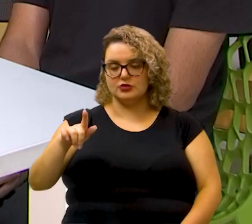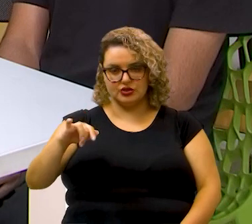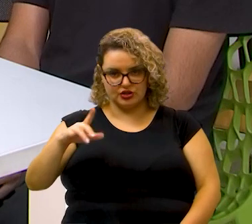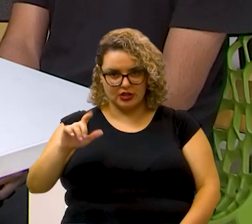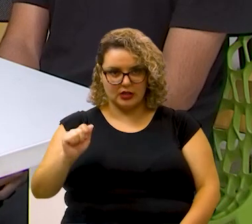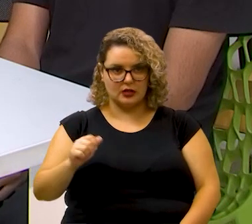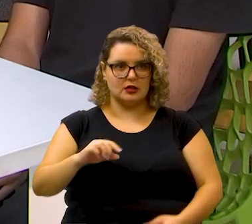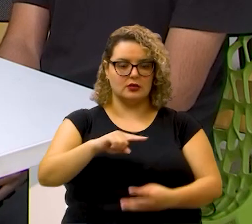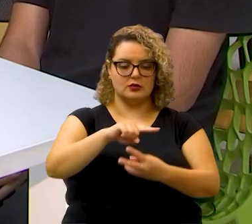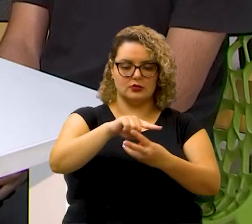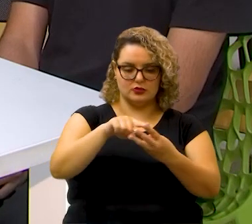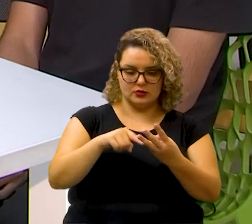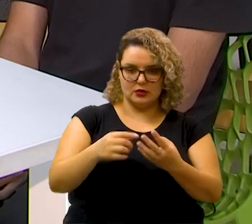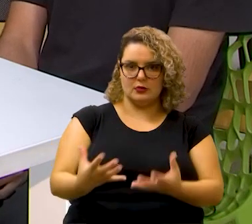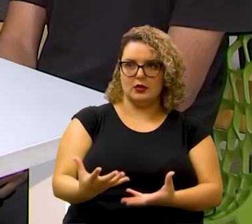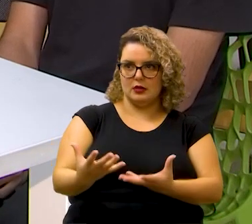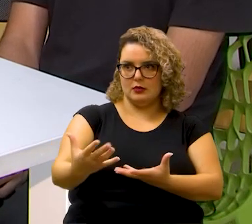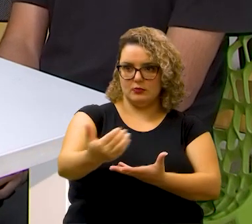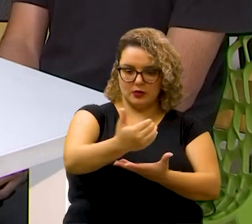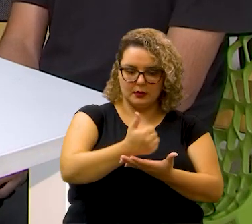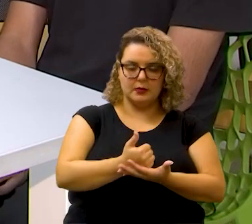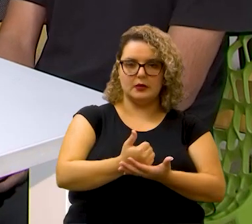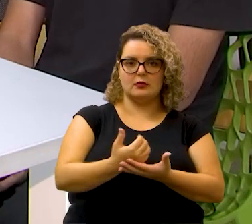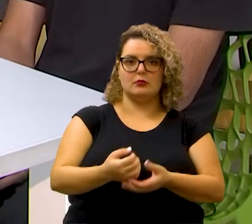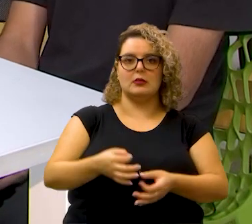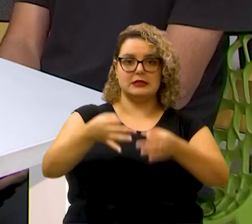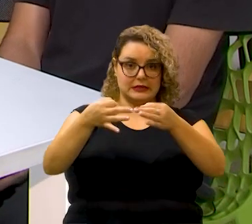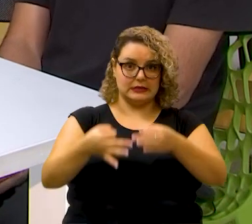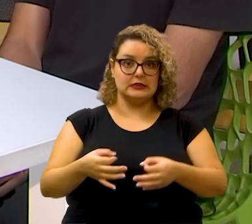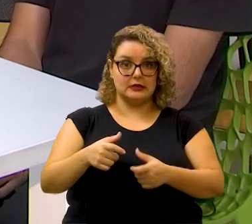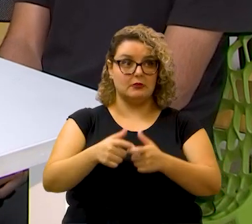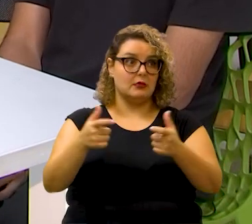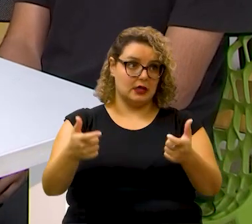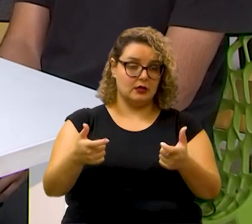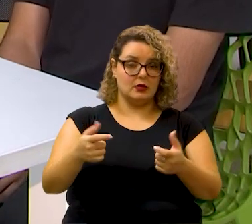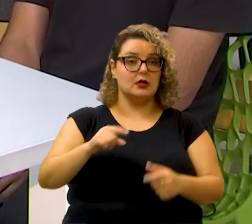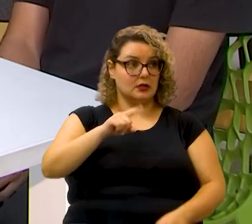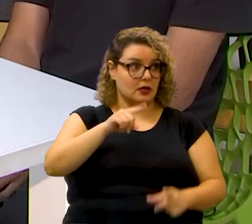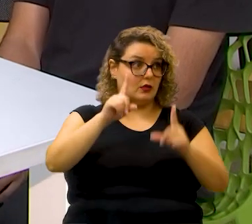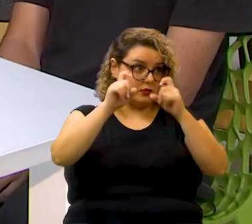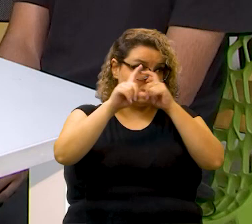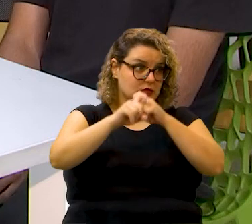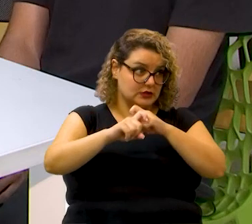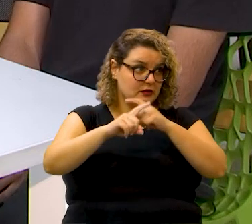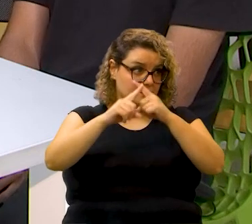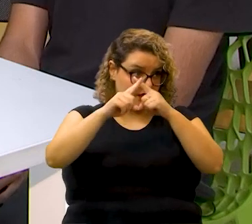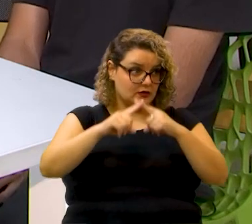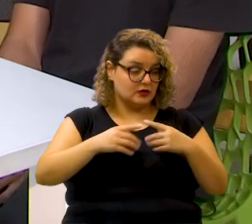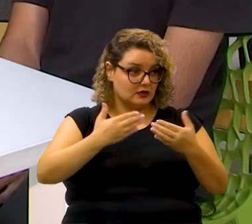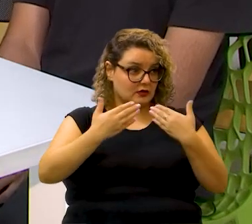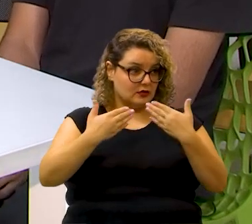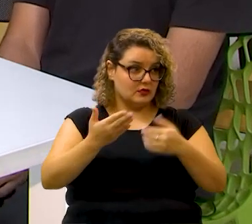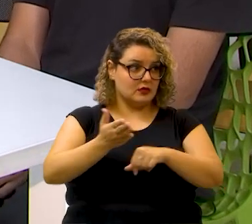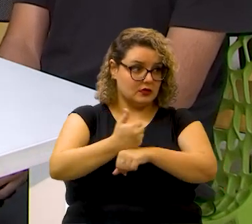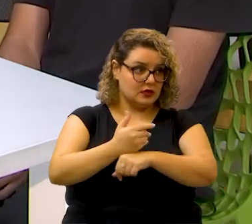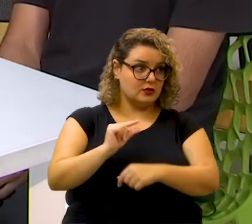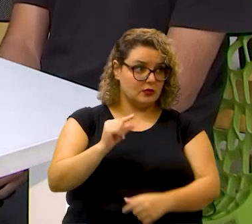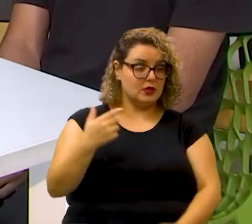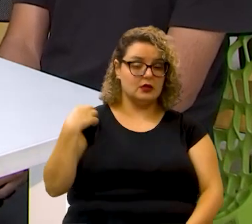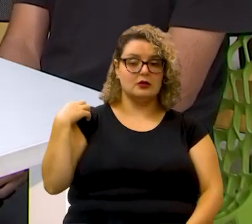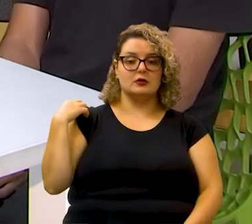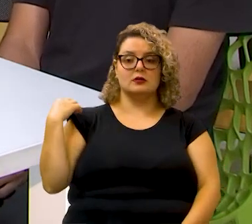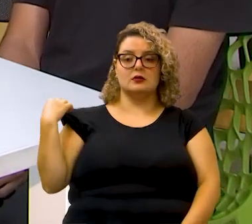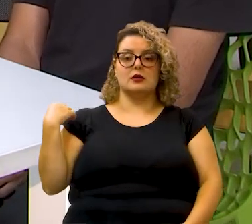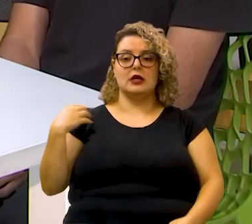dados coletados, elas conseguem nos dar uma precisão maior dos dados. Que é um desafio, né? A gente até estava conversando